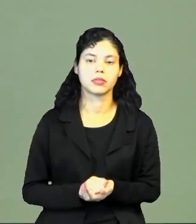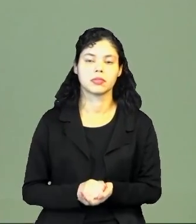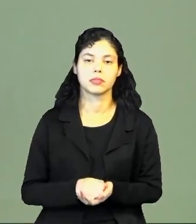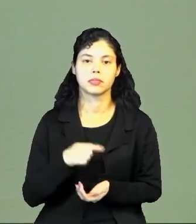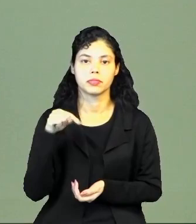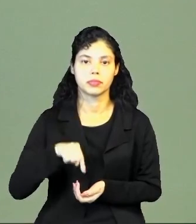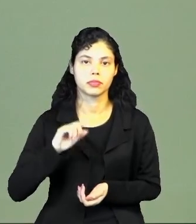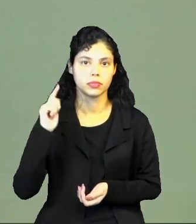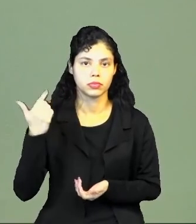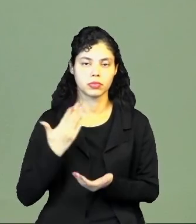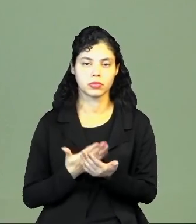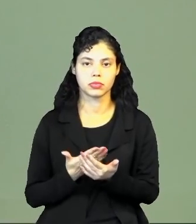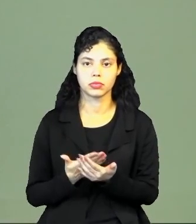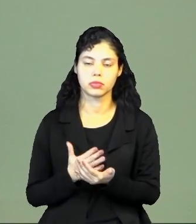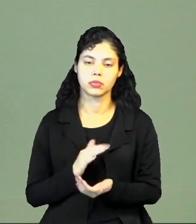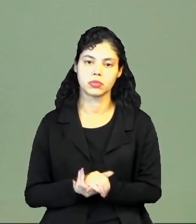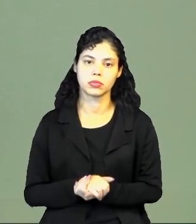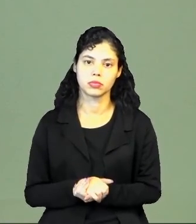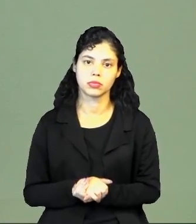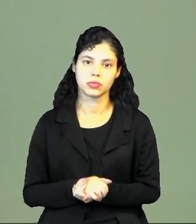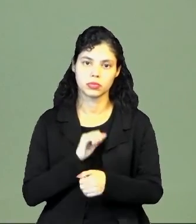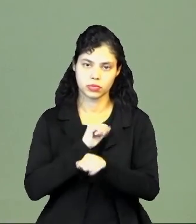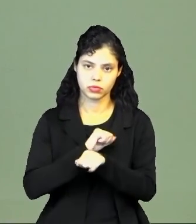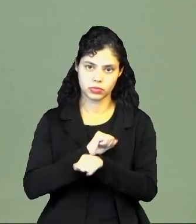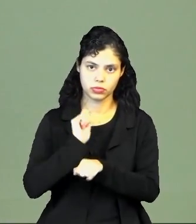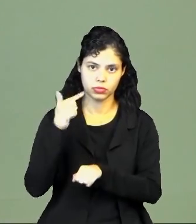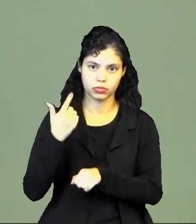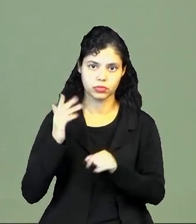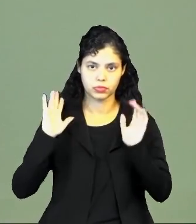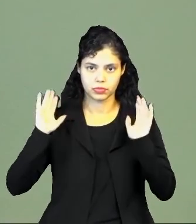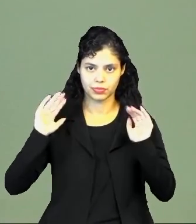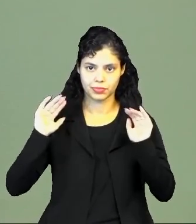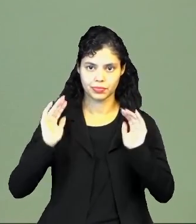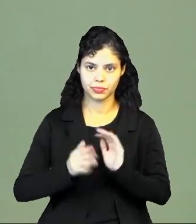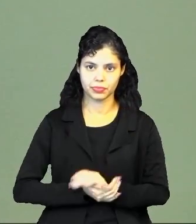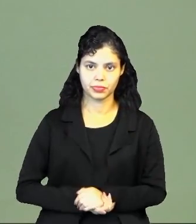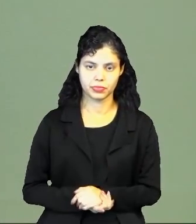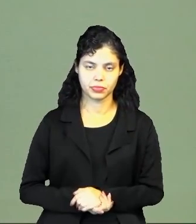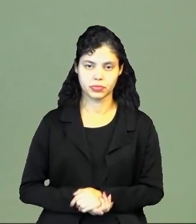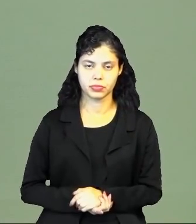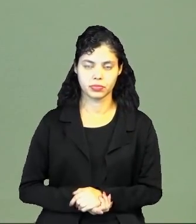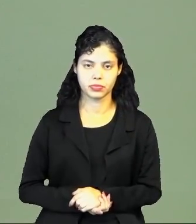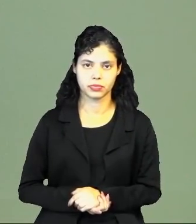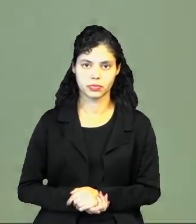Eduque para você ter acesso a essa aula e muitas outras. E te aguardo na próxima, tá bom? Tchau, tchau.